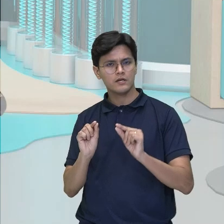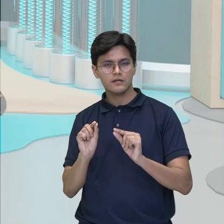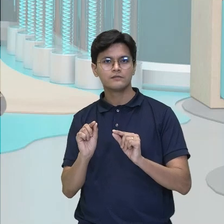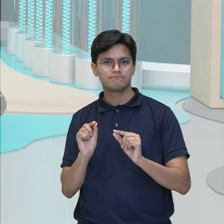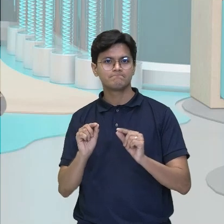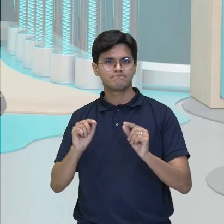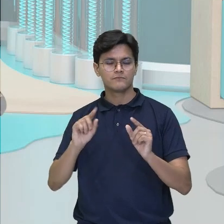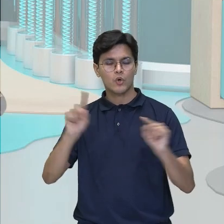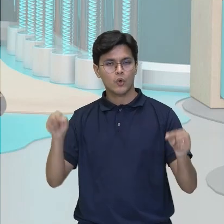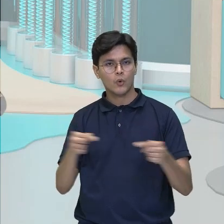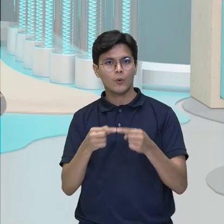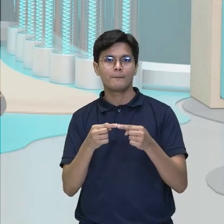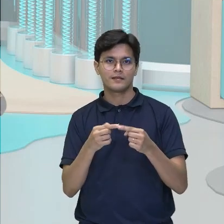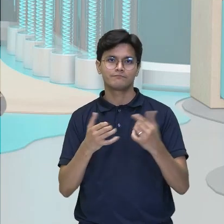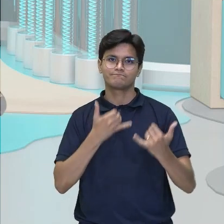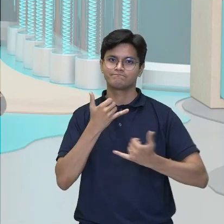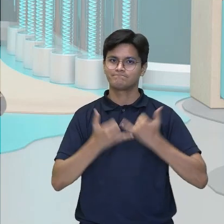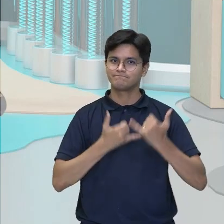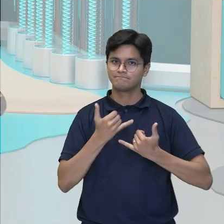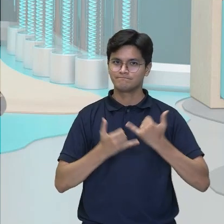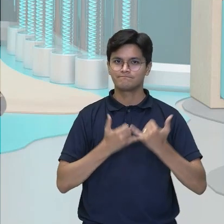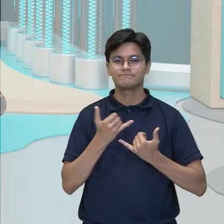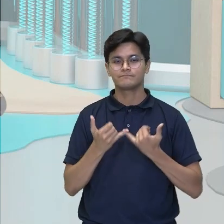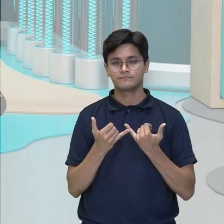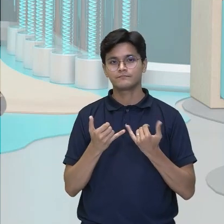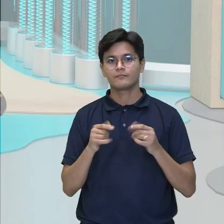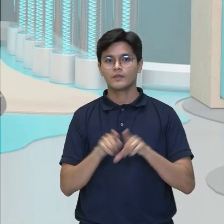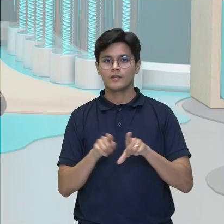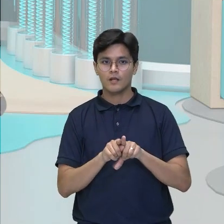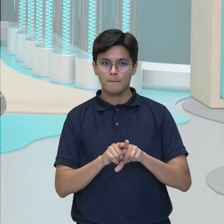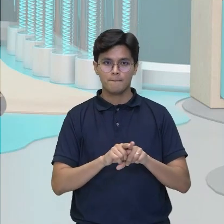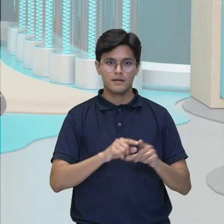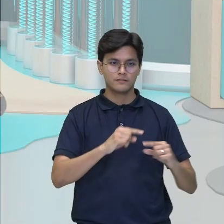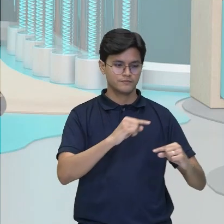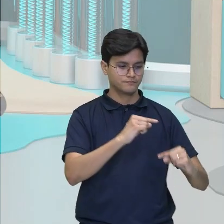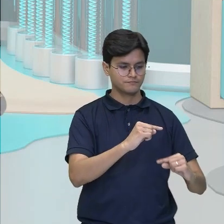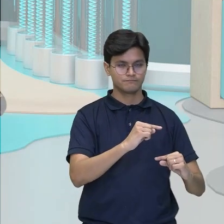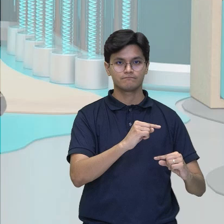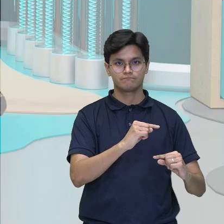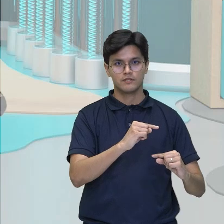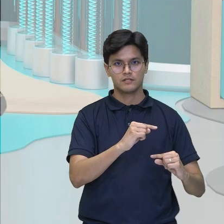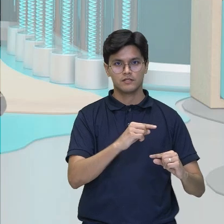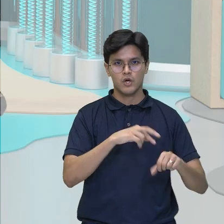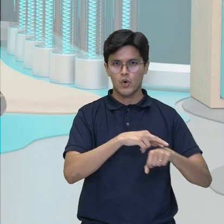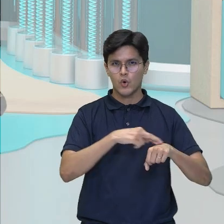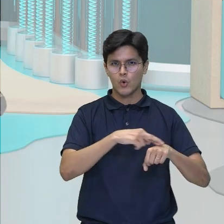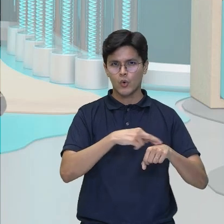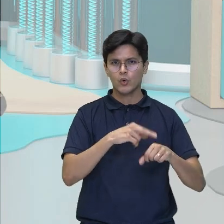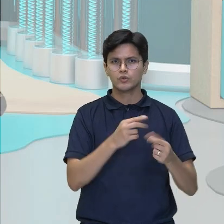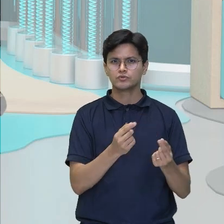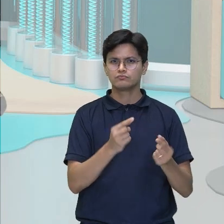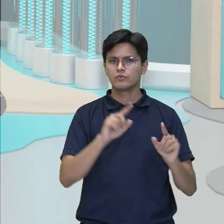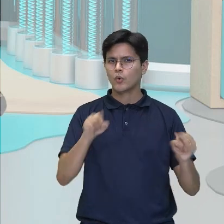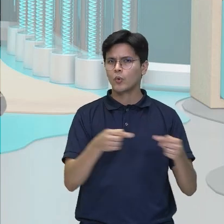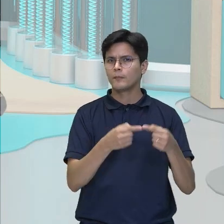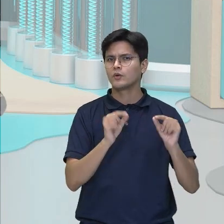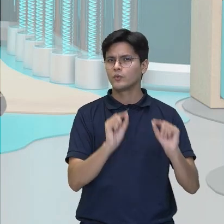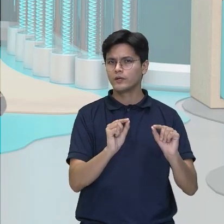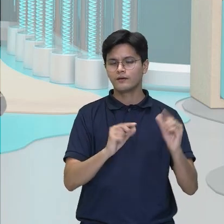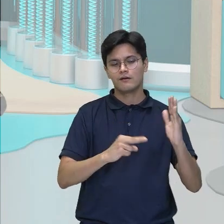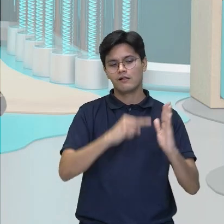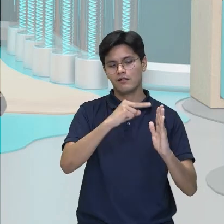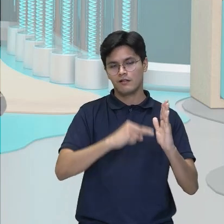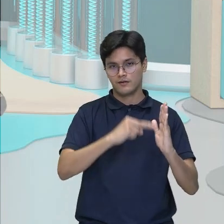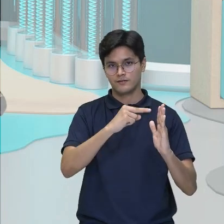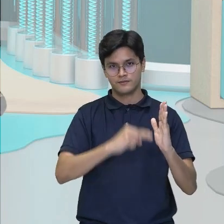E o que elas menos fazem ali, ó, aquela tabelinha em roxo, né? Purple, que é a palavra reading, que é ler, que é o menos fazem, não